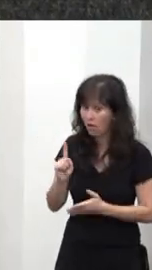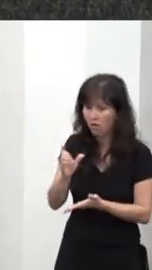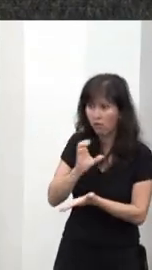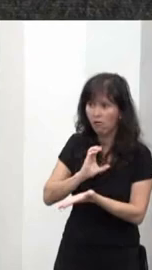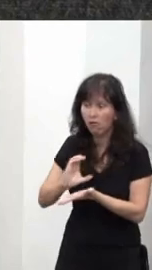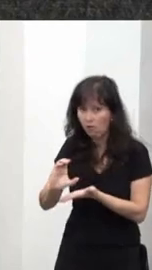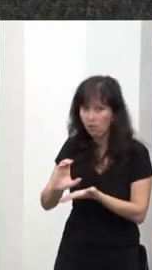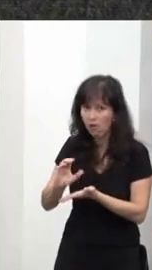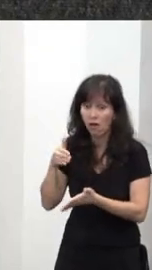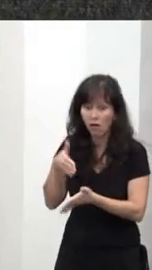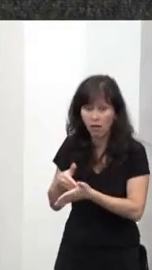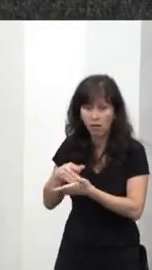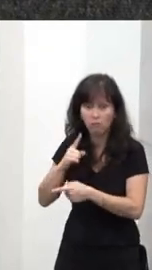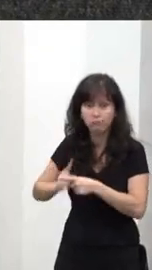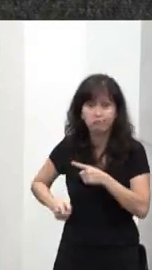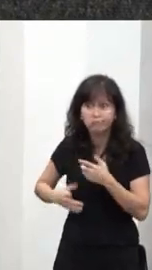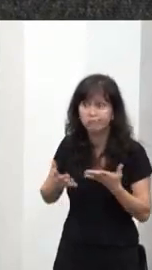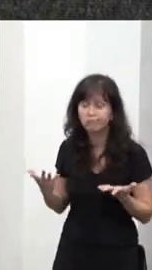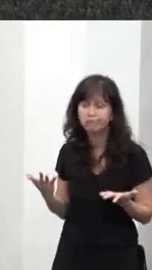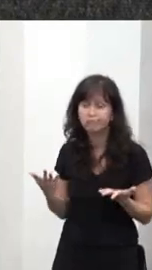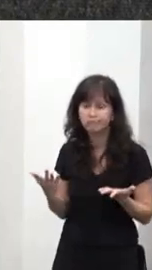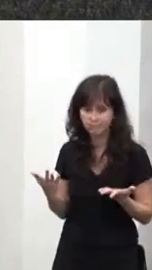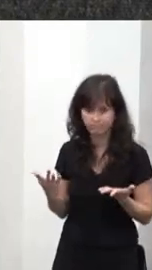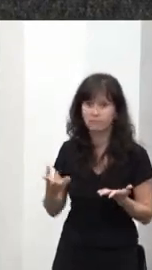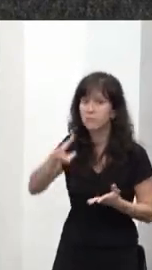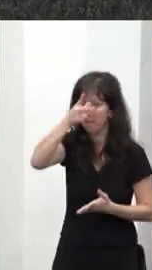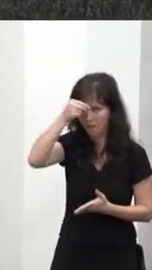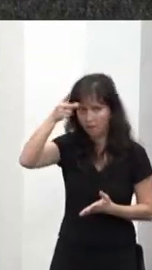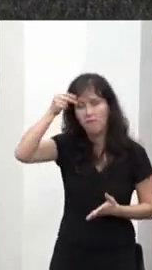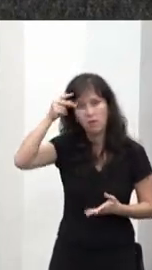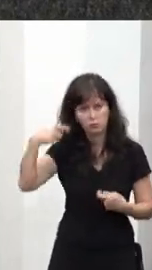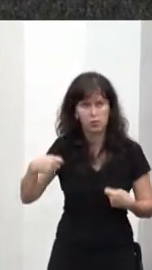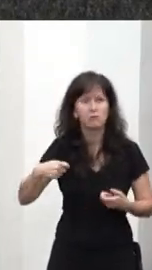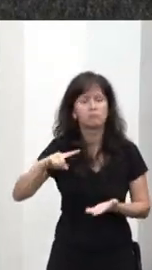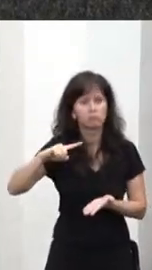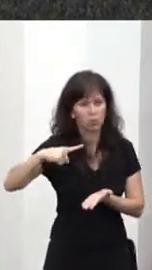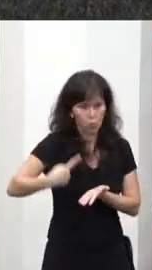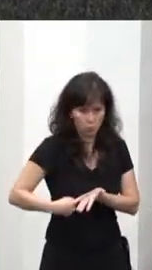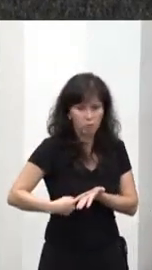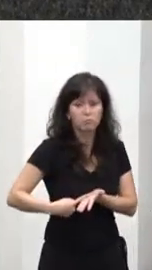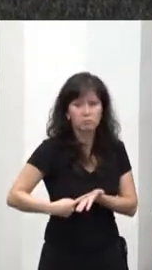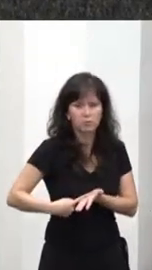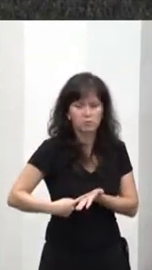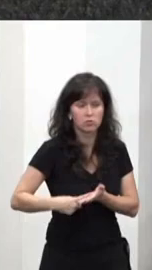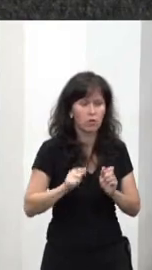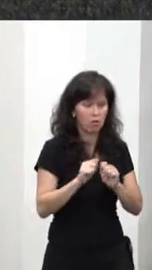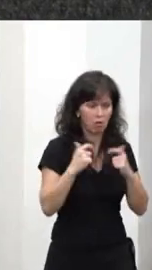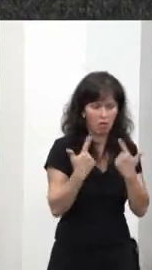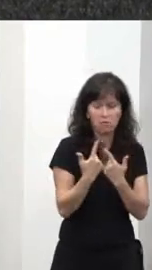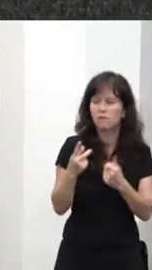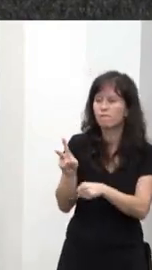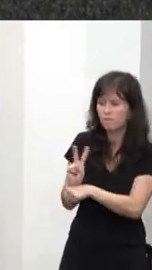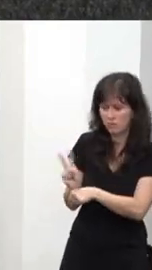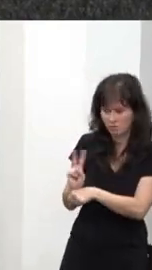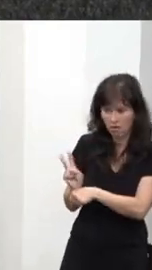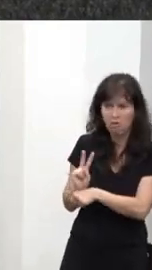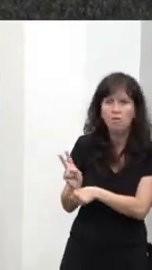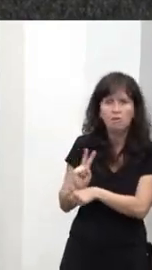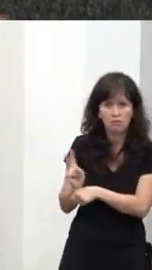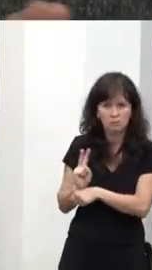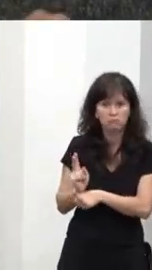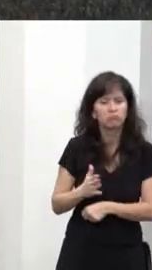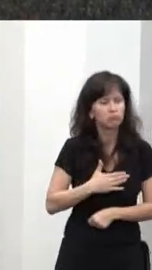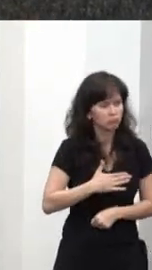recurso então que os prefeitos assinem um comprometimento que Assembleia fiscaliza isso gostei muito dessa posição da